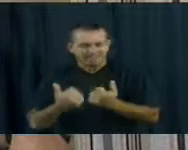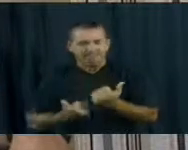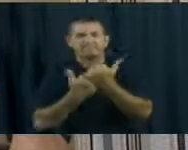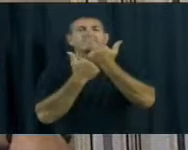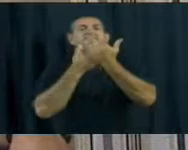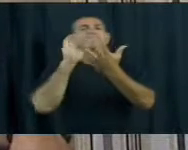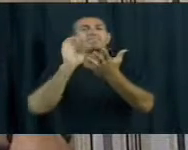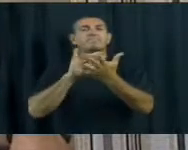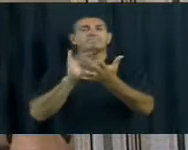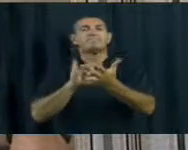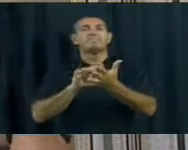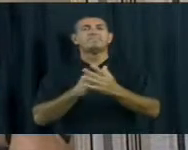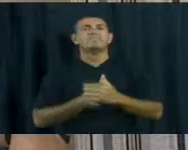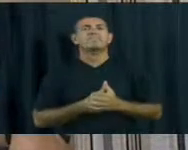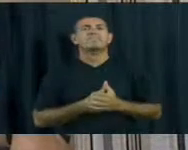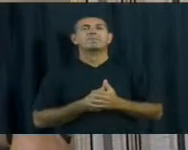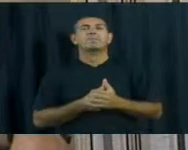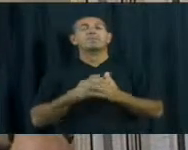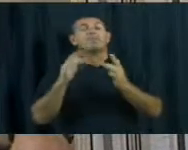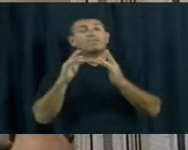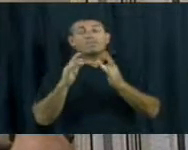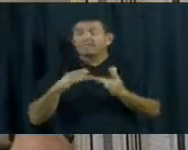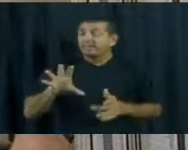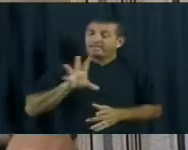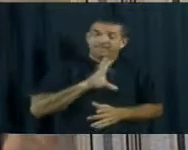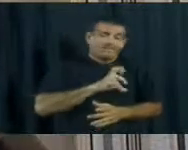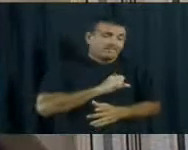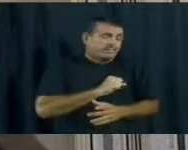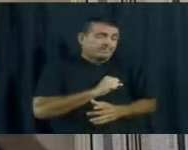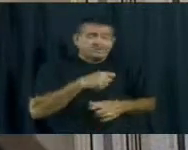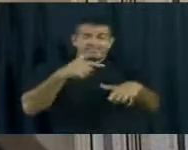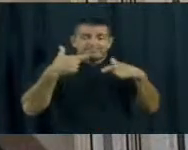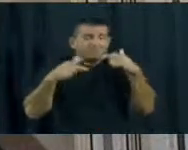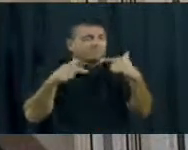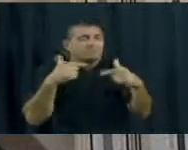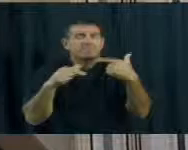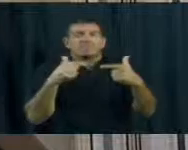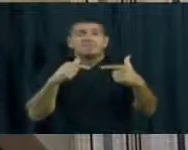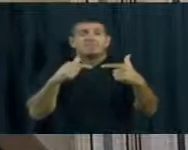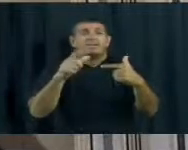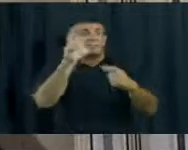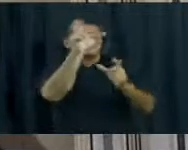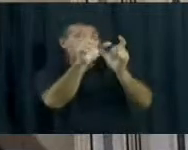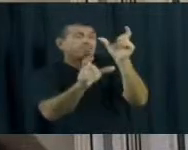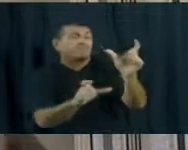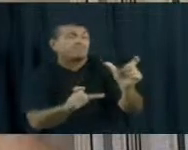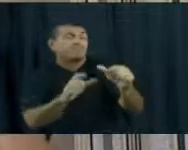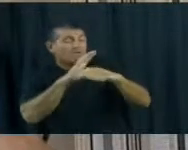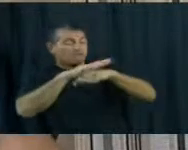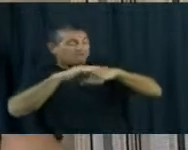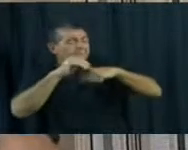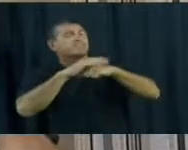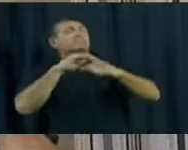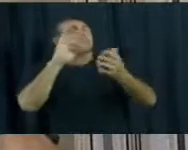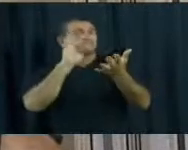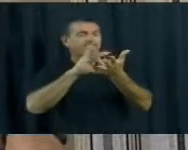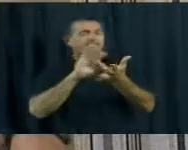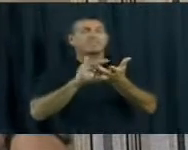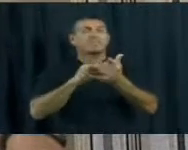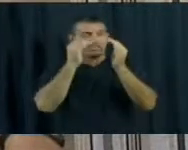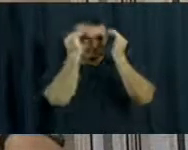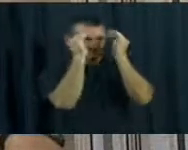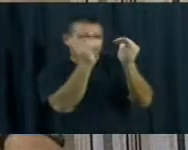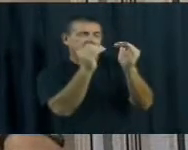momento em que ela tem um contato e se apaixona por essa pessoa e trata ela com carinho, com respeito.